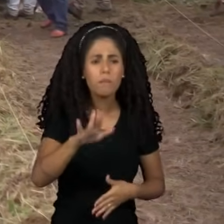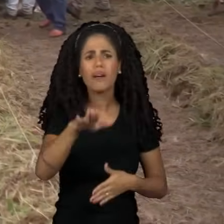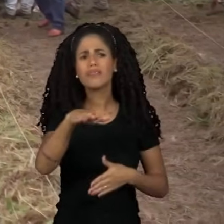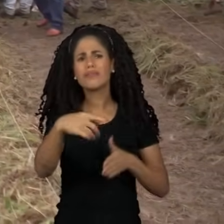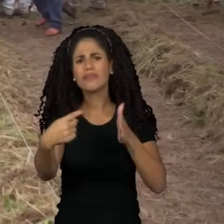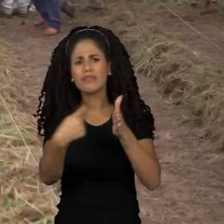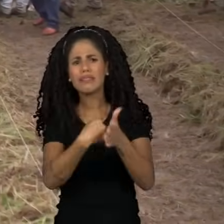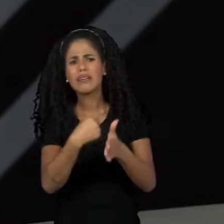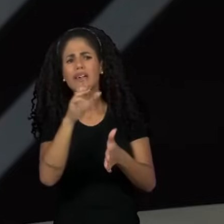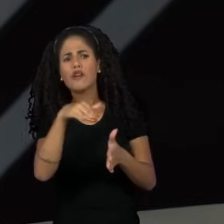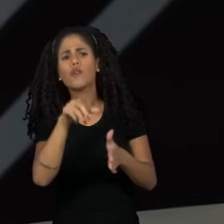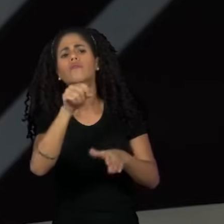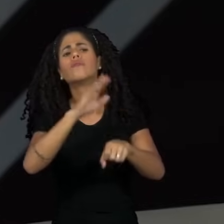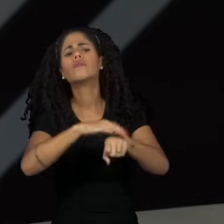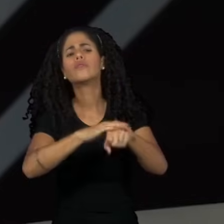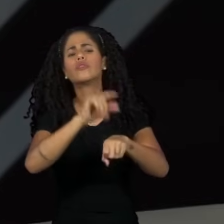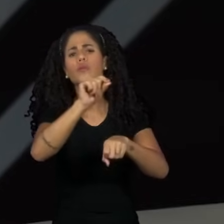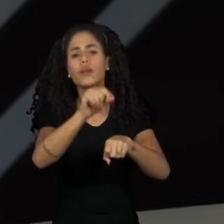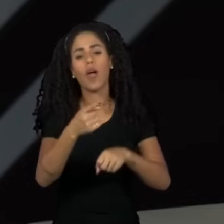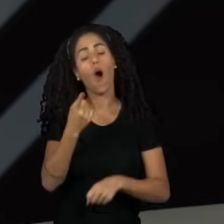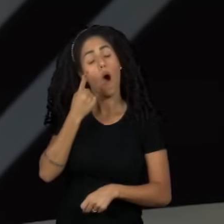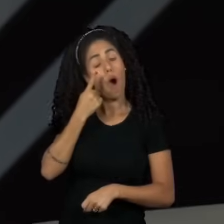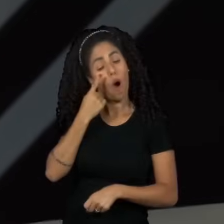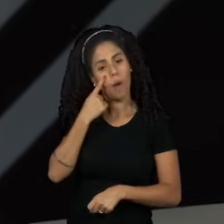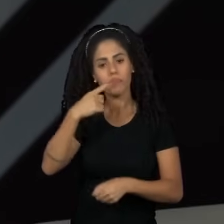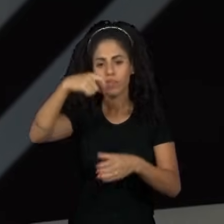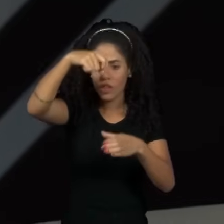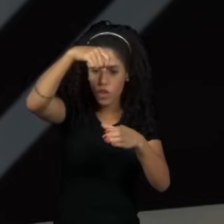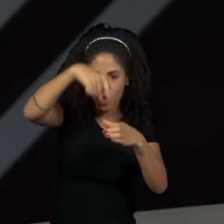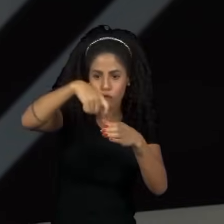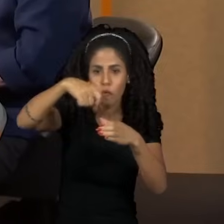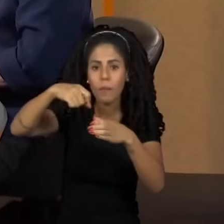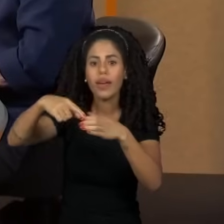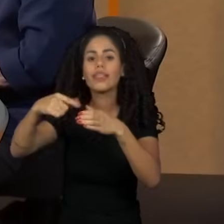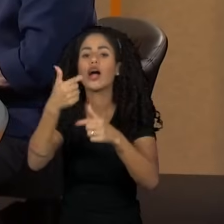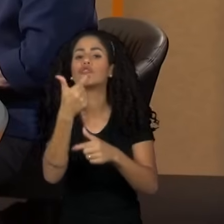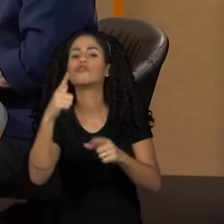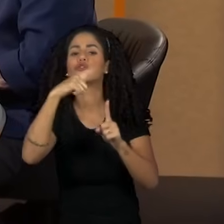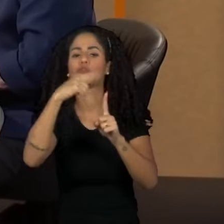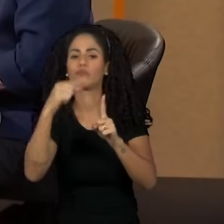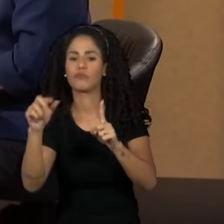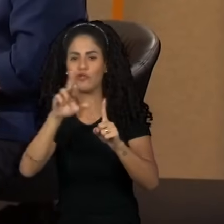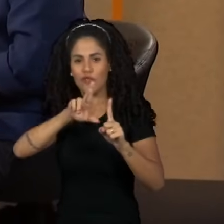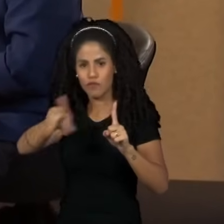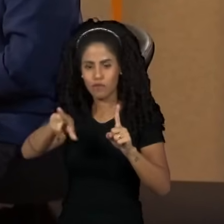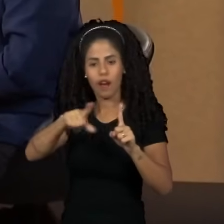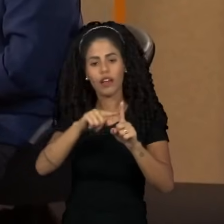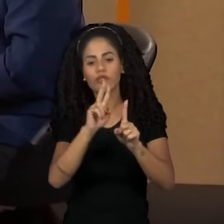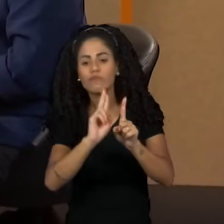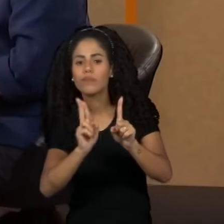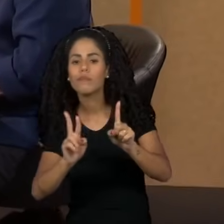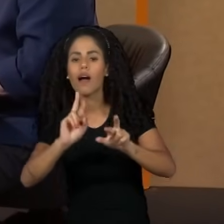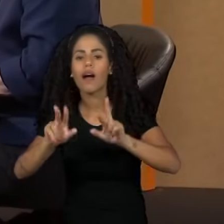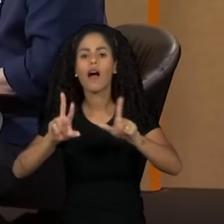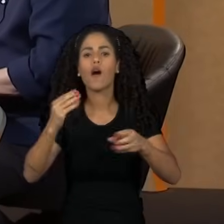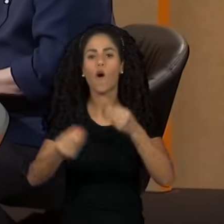que tu vai fazer? Eu falei, veja, vamos plantar exóticos. Vamos plantar